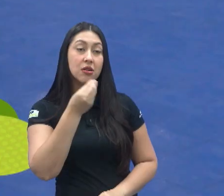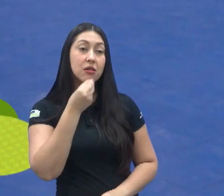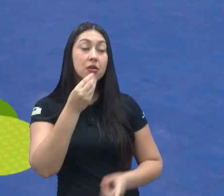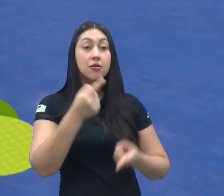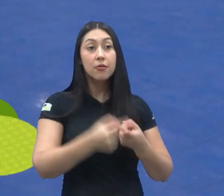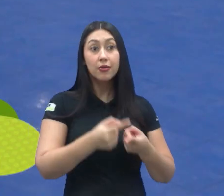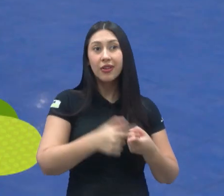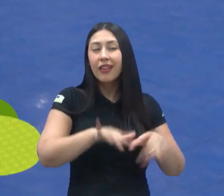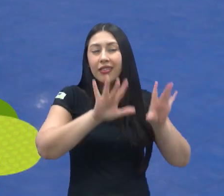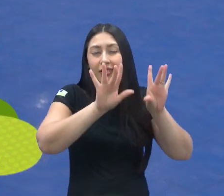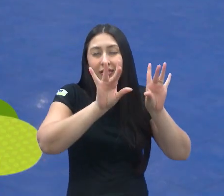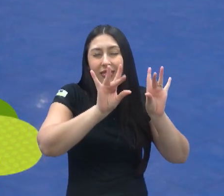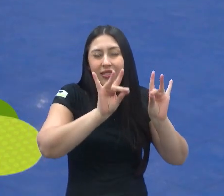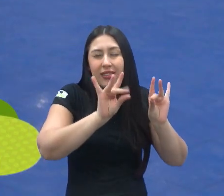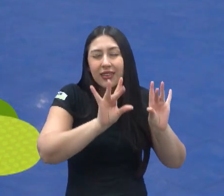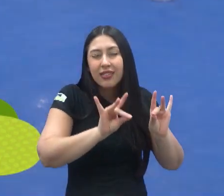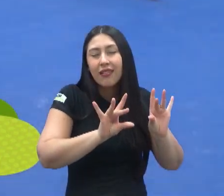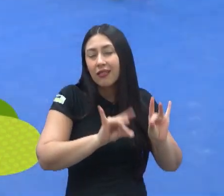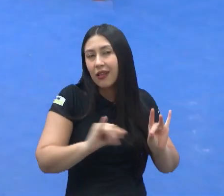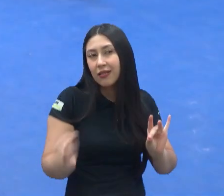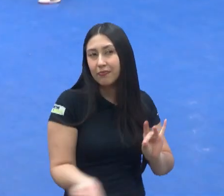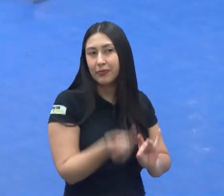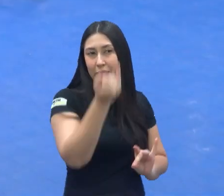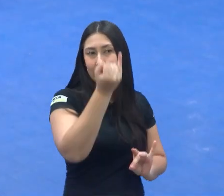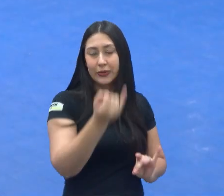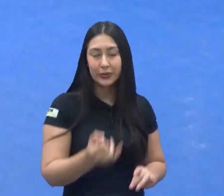é detalhe. Clássico e final é detalhe.